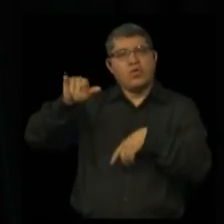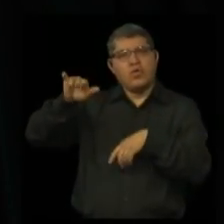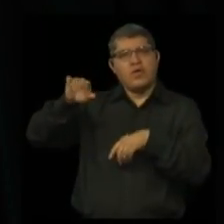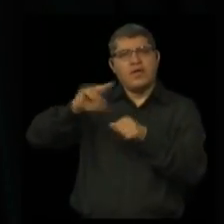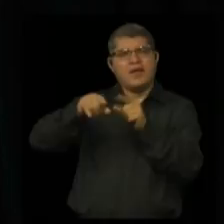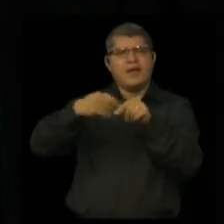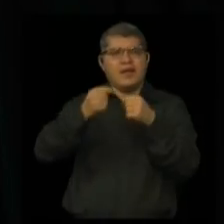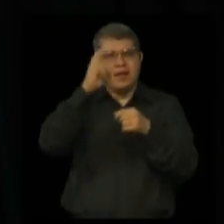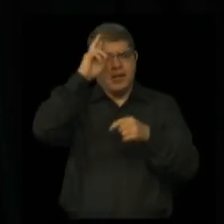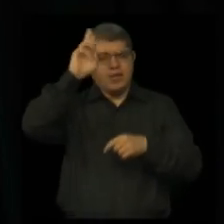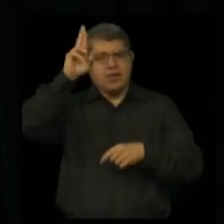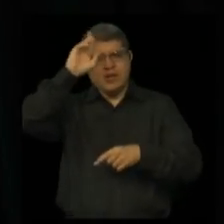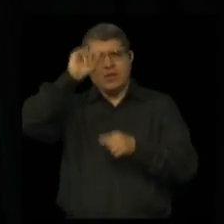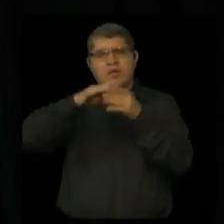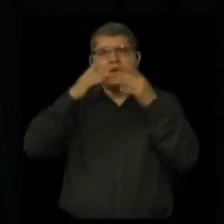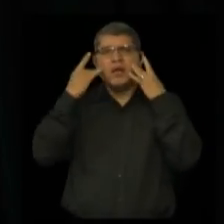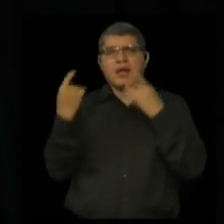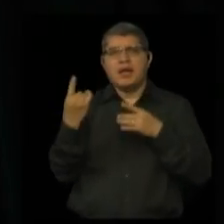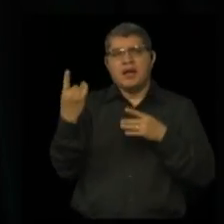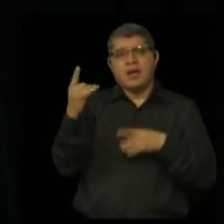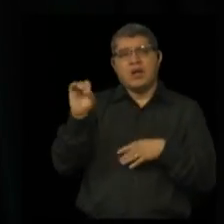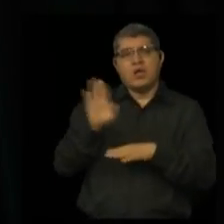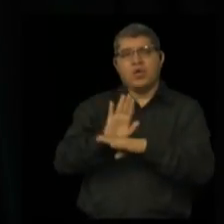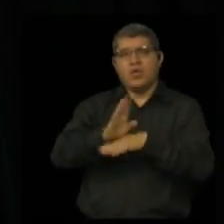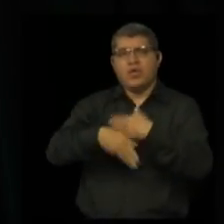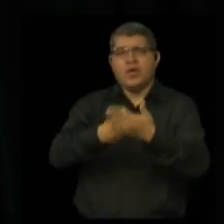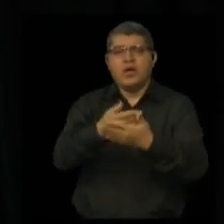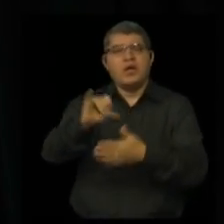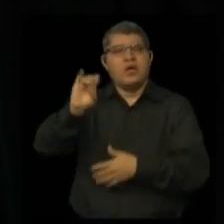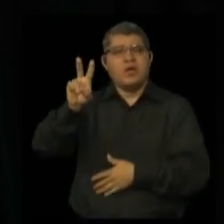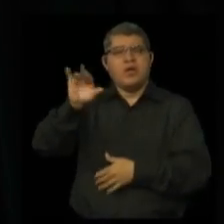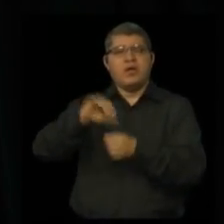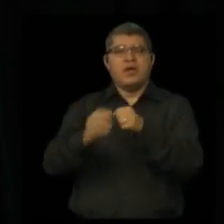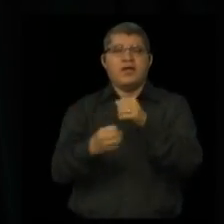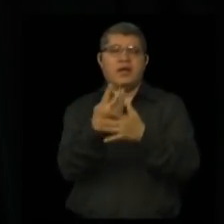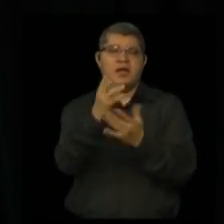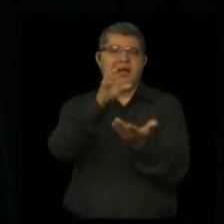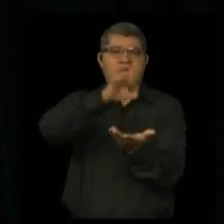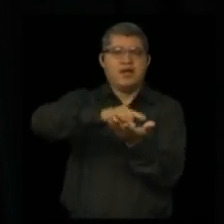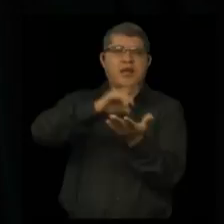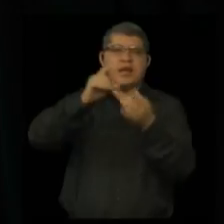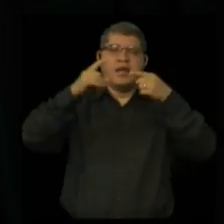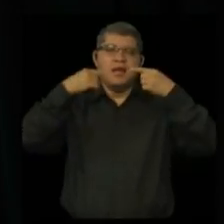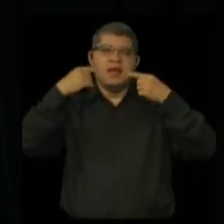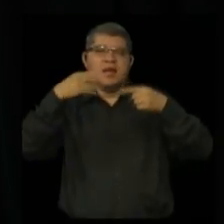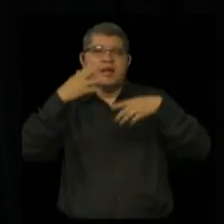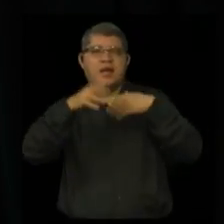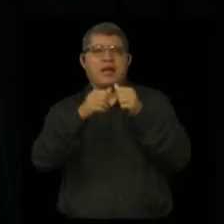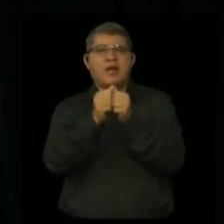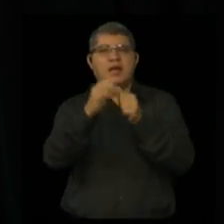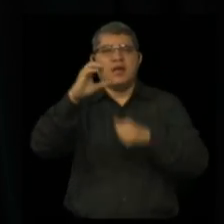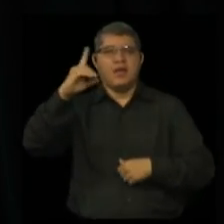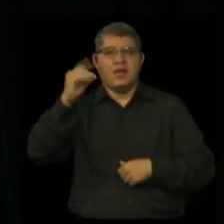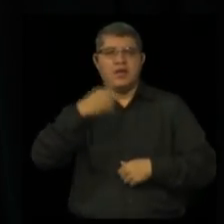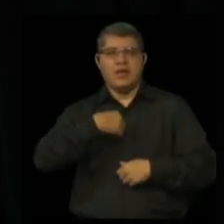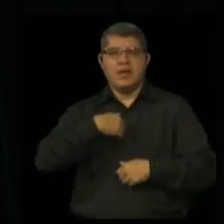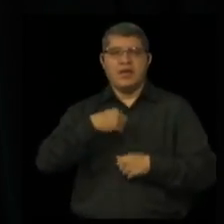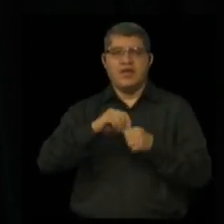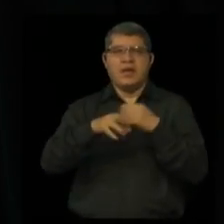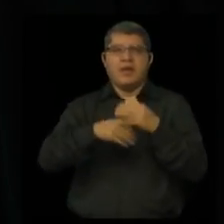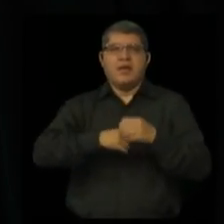longa-metragem e mentor do Teatro da Solidão Solidária, Ivan lançou-se oficialmente na música com o CD Eus